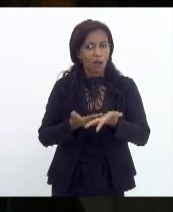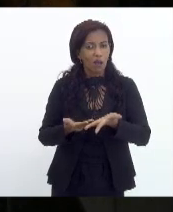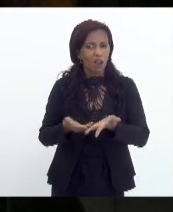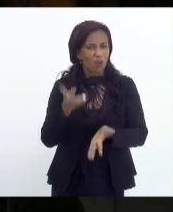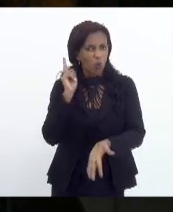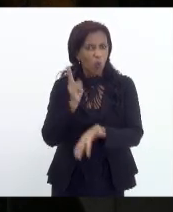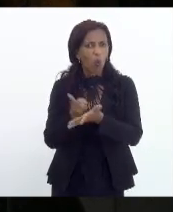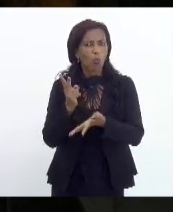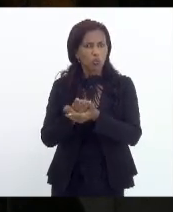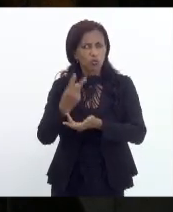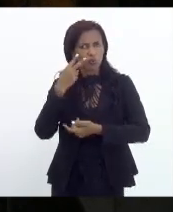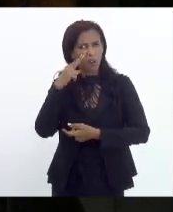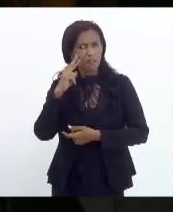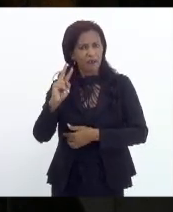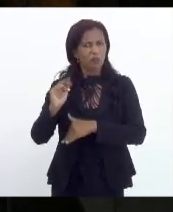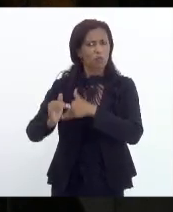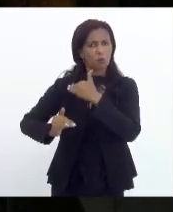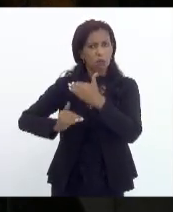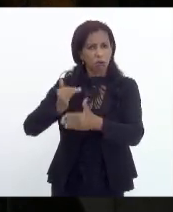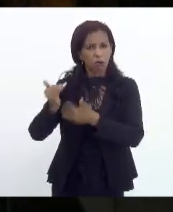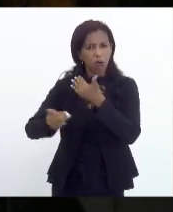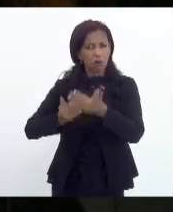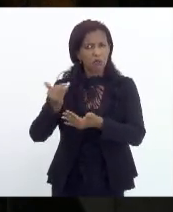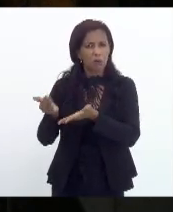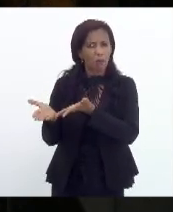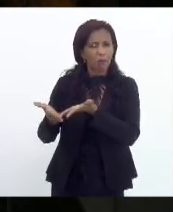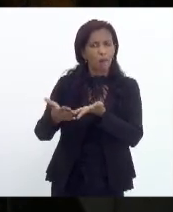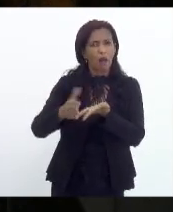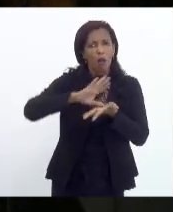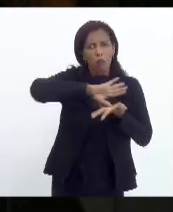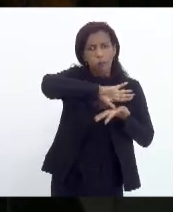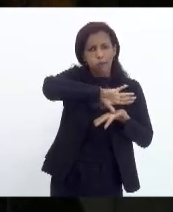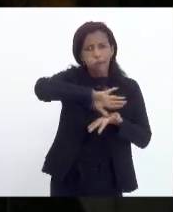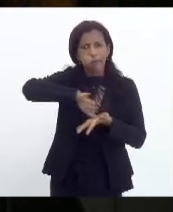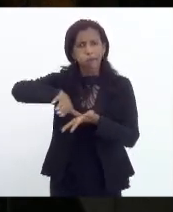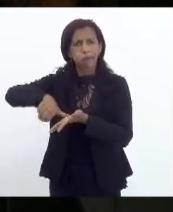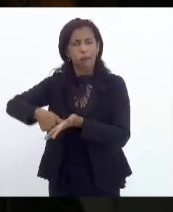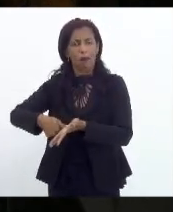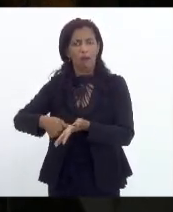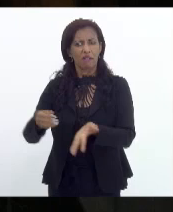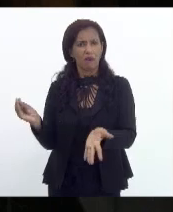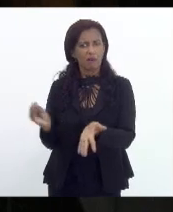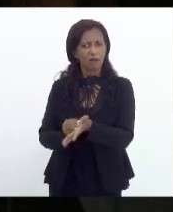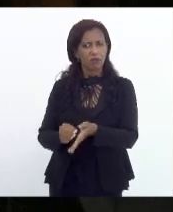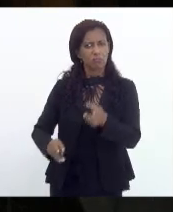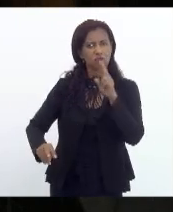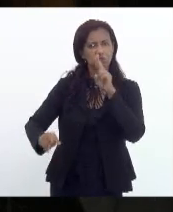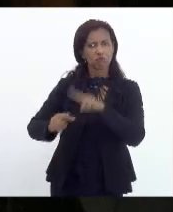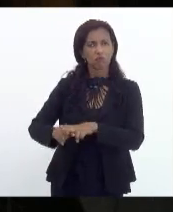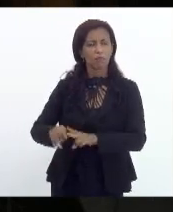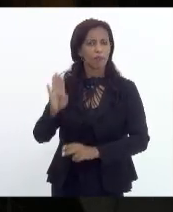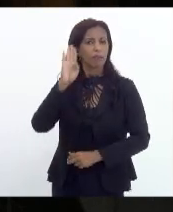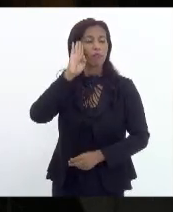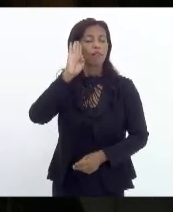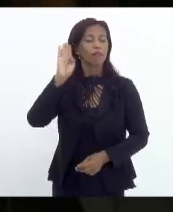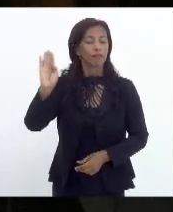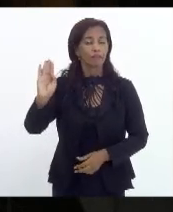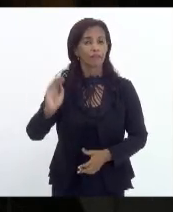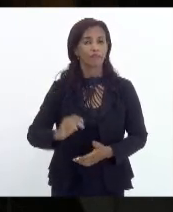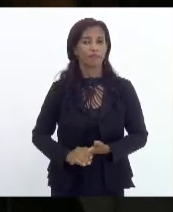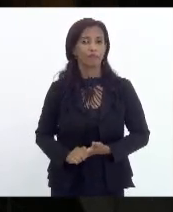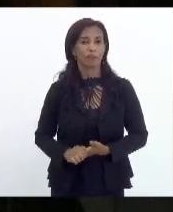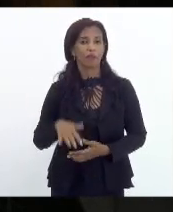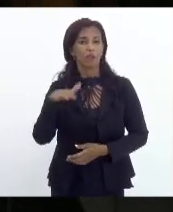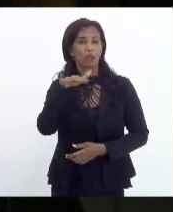continuar ver prosperar a corrupção EA impunidade principalmente